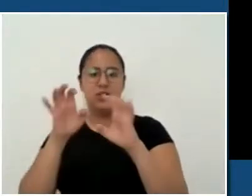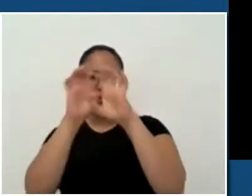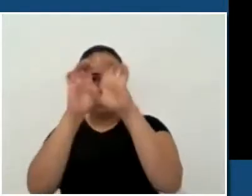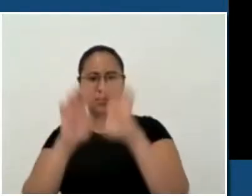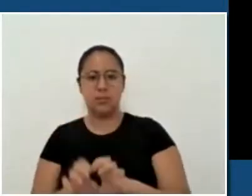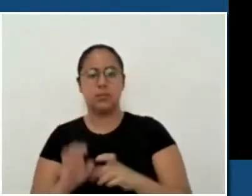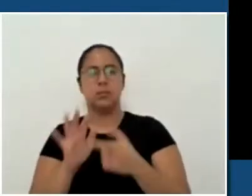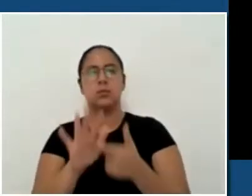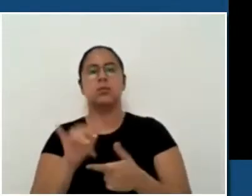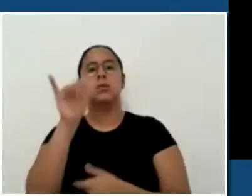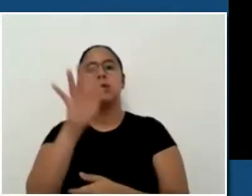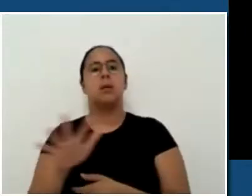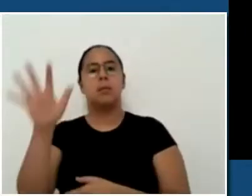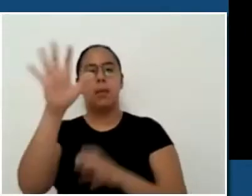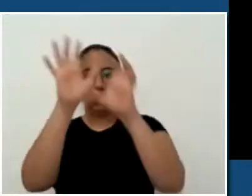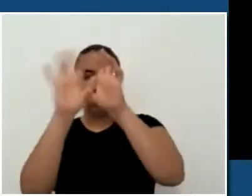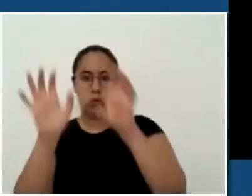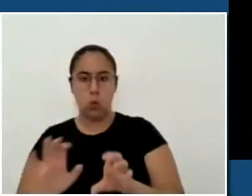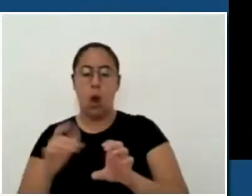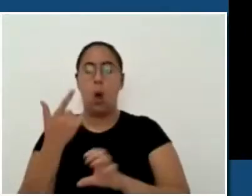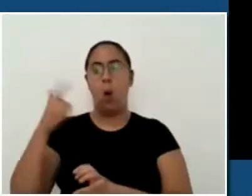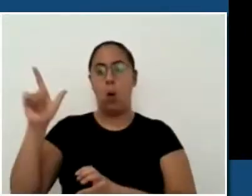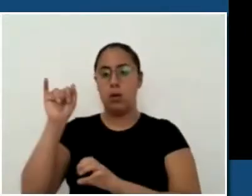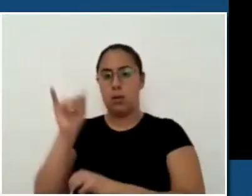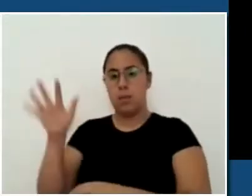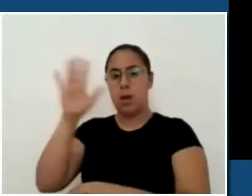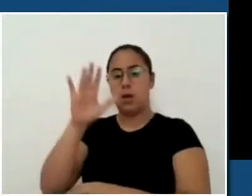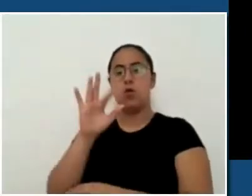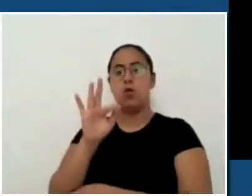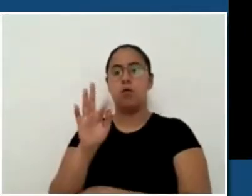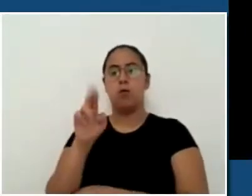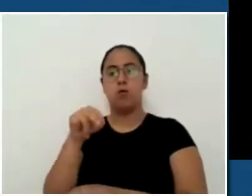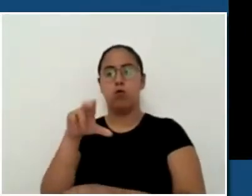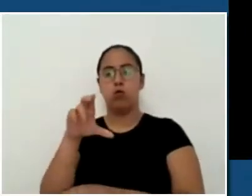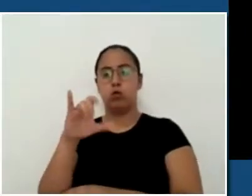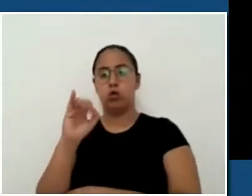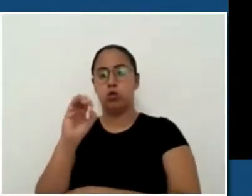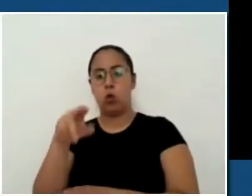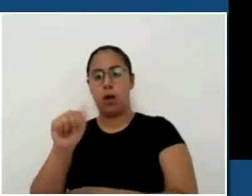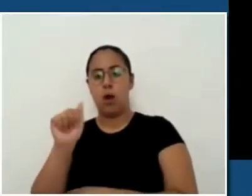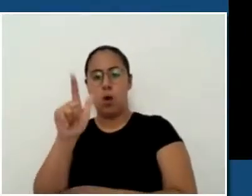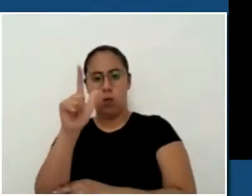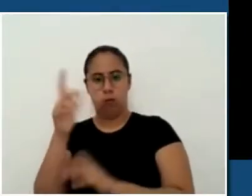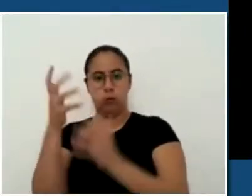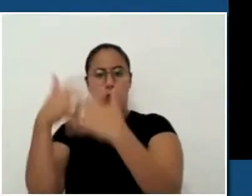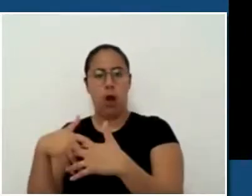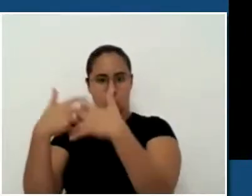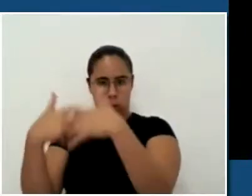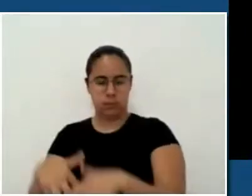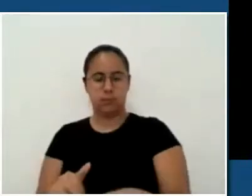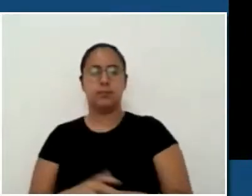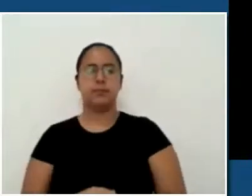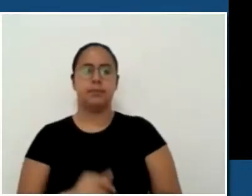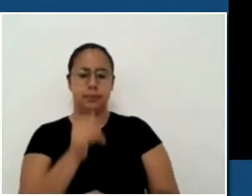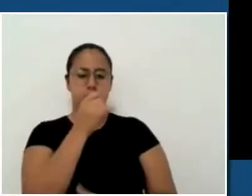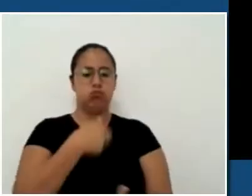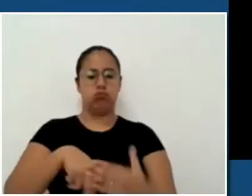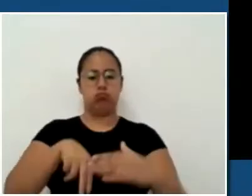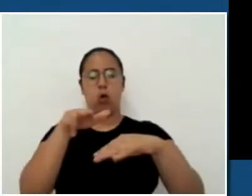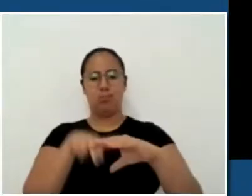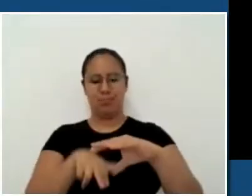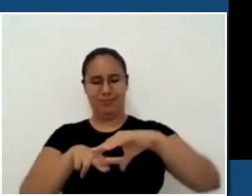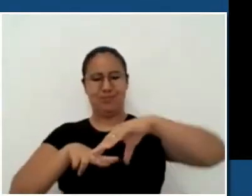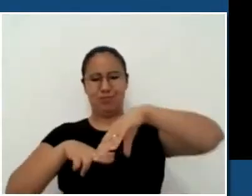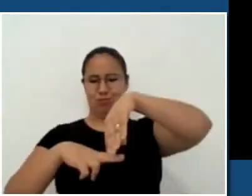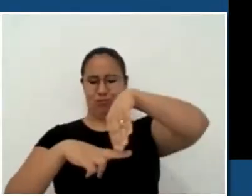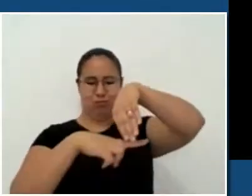estrutural e funcional. Por exemplo, uma ressonância magnética feita, como assim, deita na maca e faz o exame, você